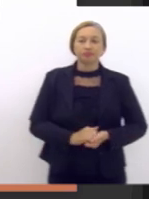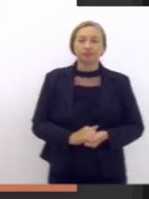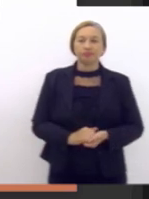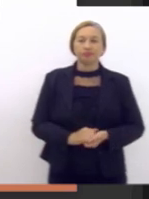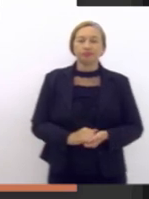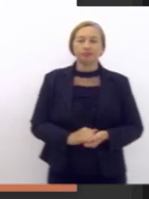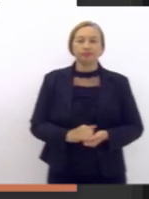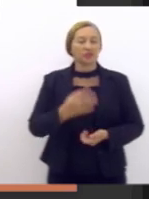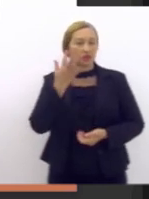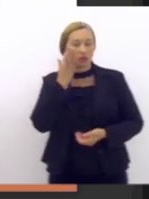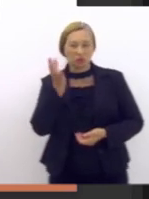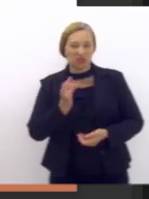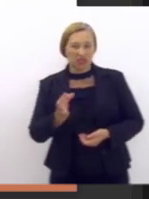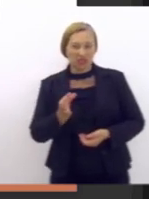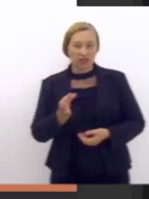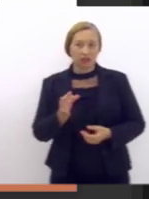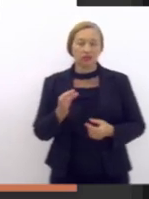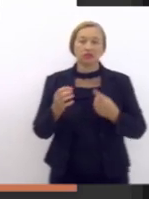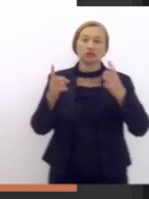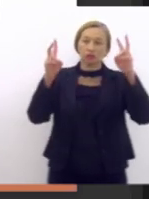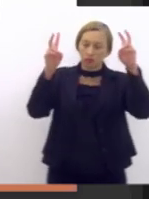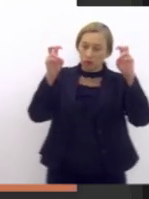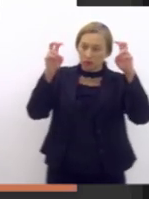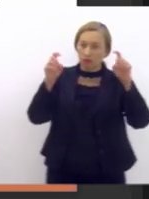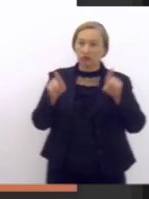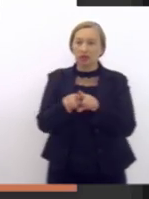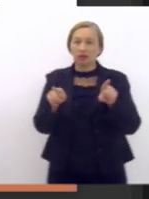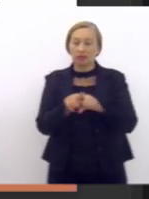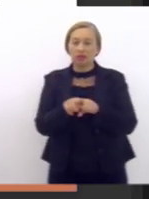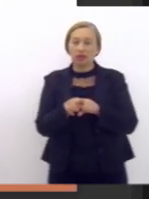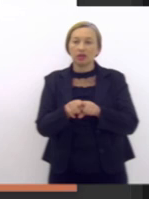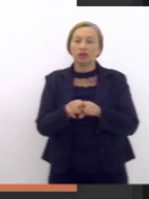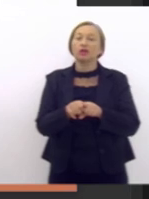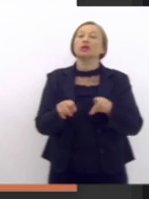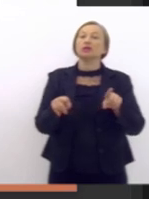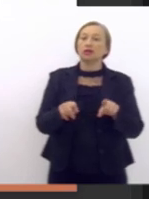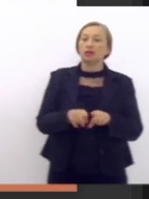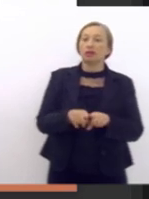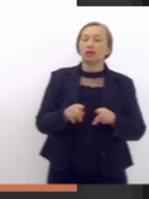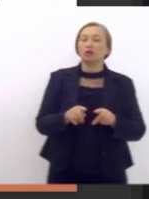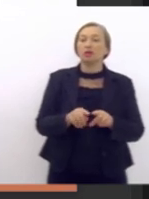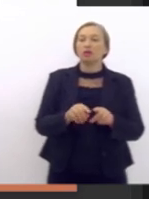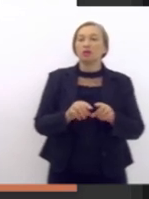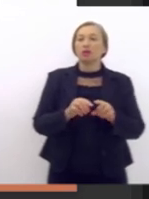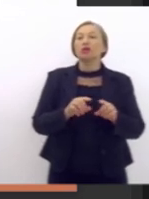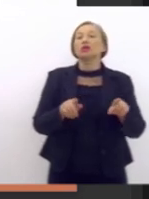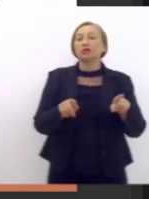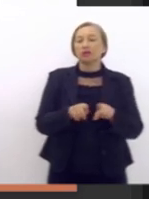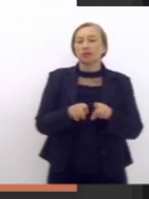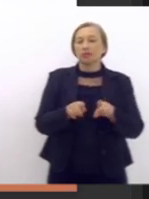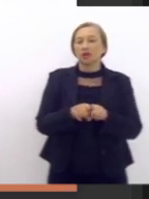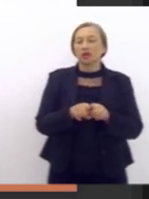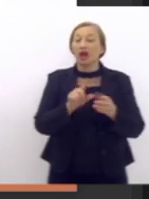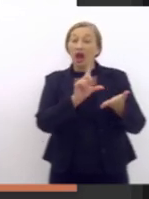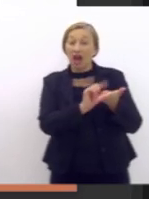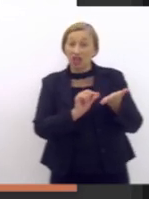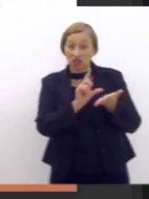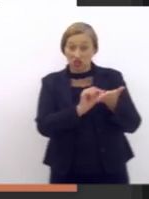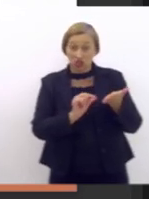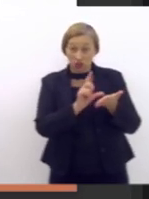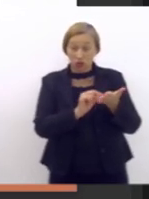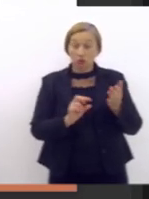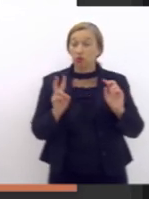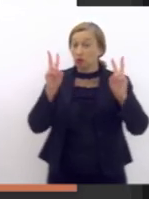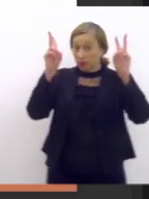não é especialista nessa temática, né? Na nossa página também do Observatório, nós disponibilizamos notas técnicas e artigos sobre